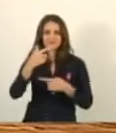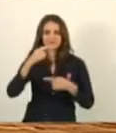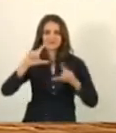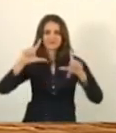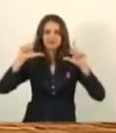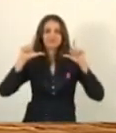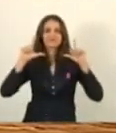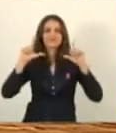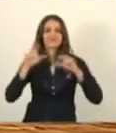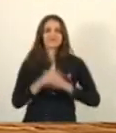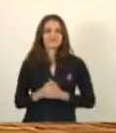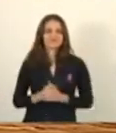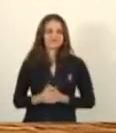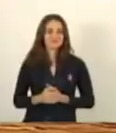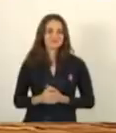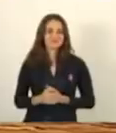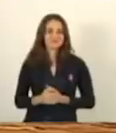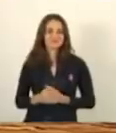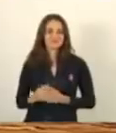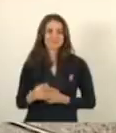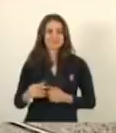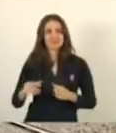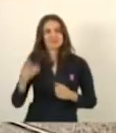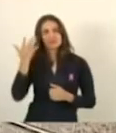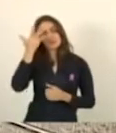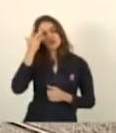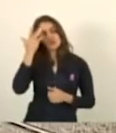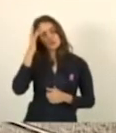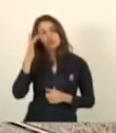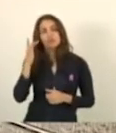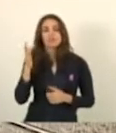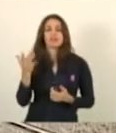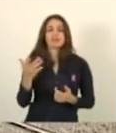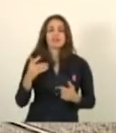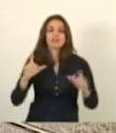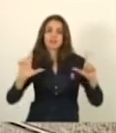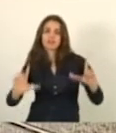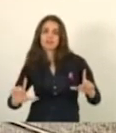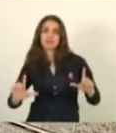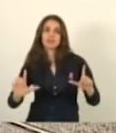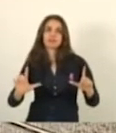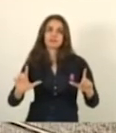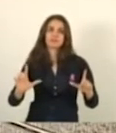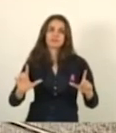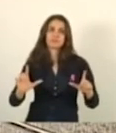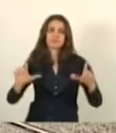Agora não dá para pegar os dois ao mesmo tempo. Bom, aqui já está bom. Vamos lá.